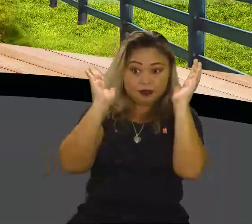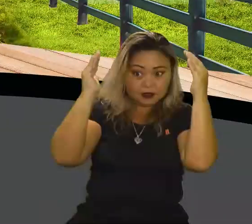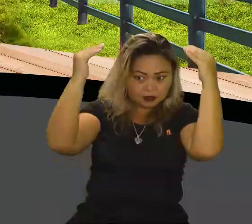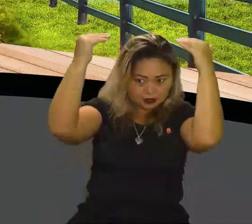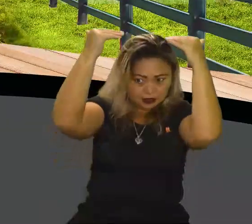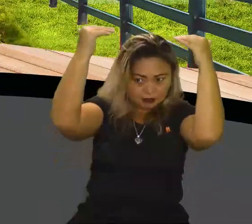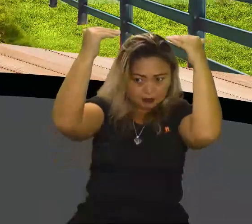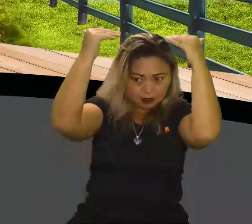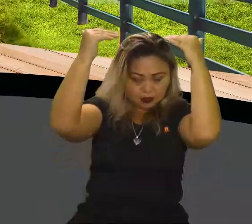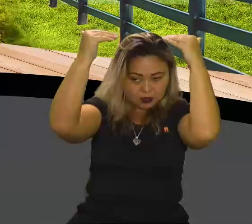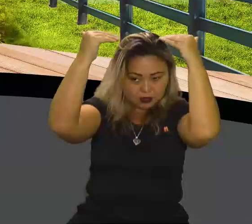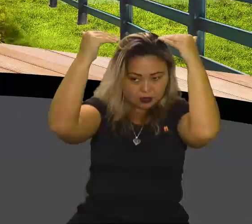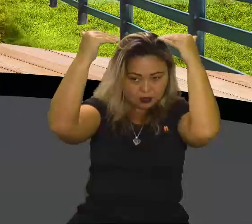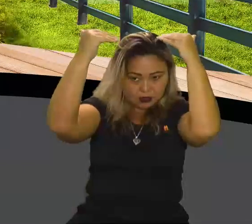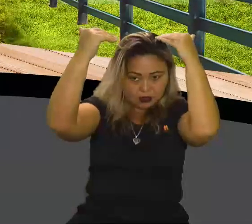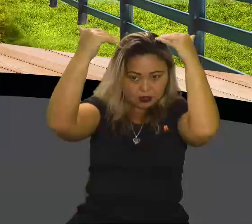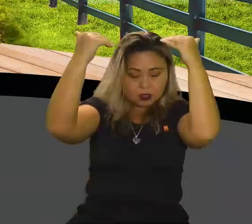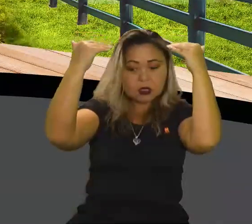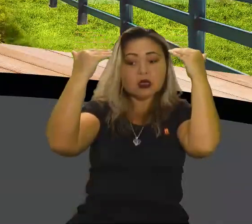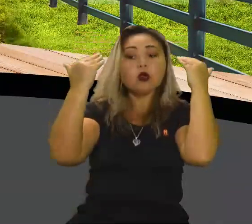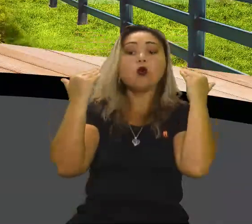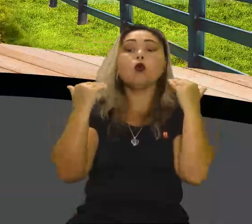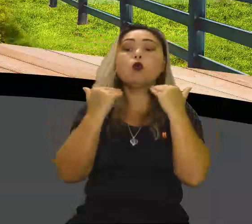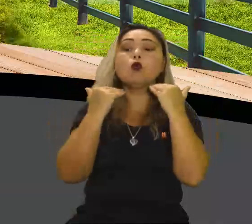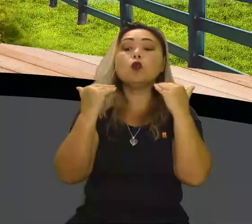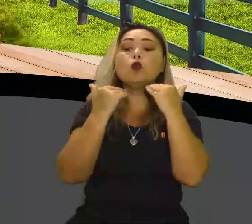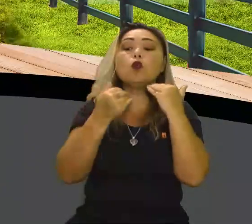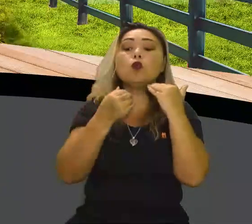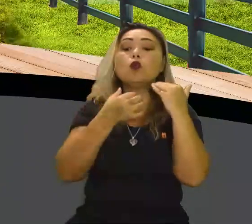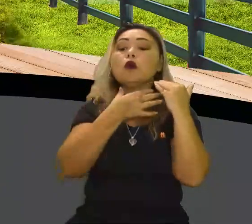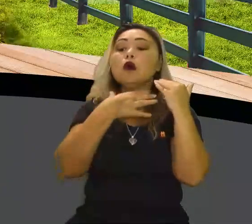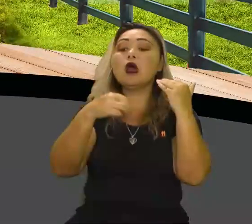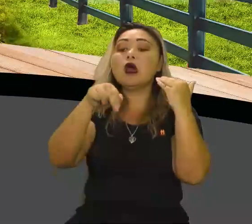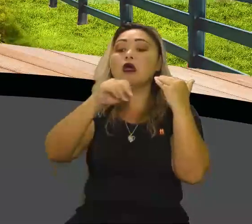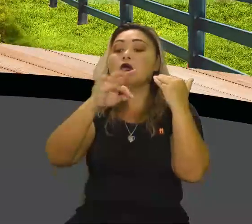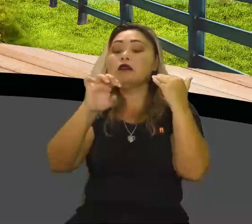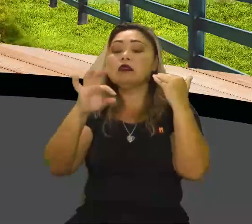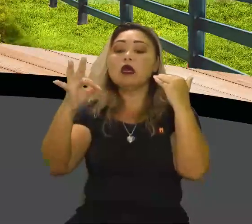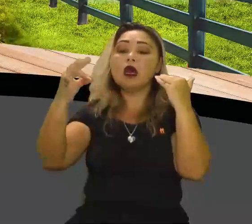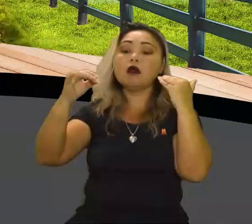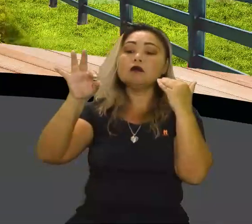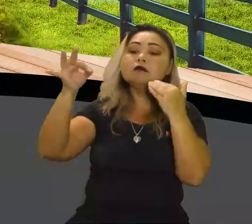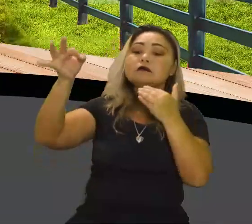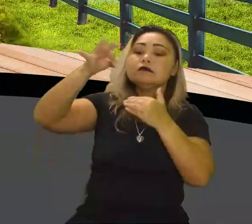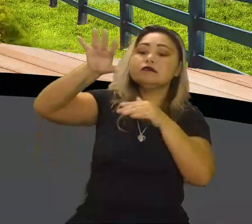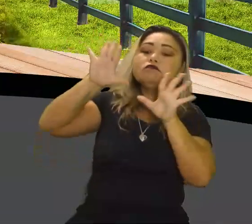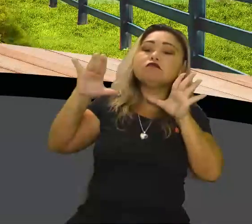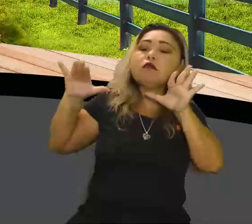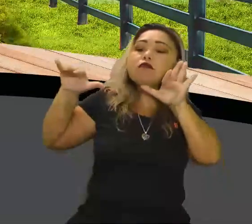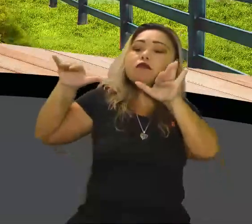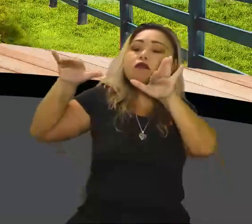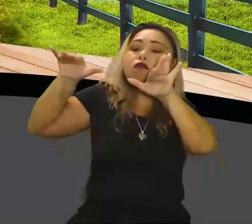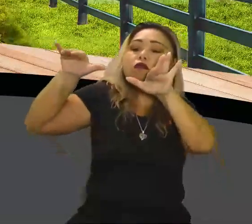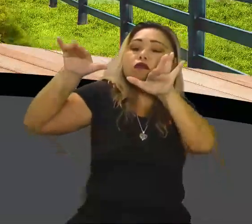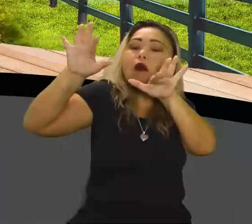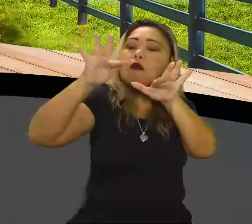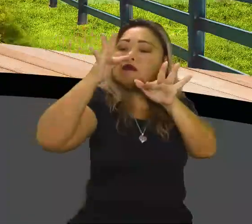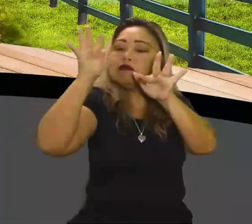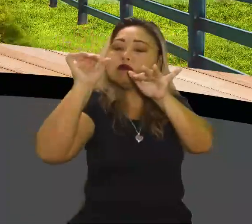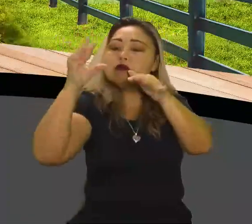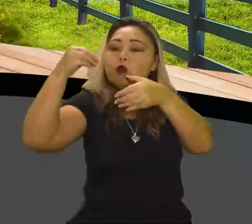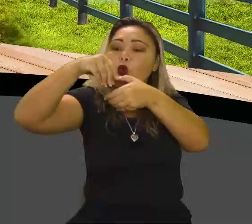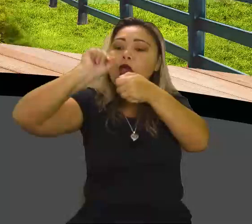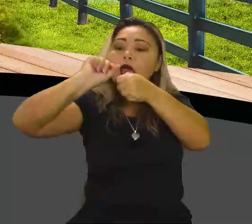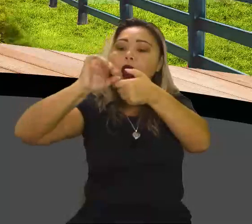pétala e lá a base do gineceu fica o néctar, que o beija-flor enfia lá dentro para tirar o néctar. Ah, é? Imagina